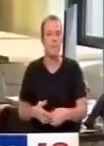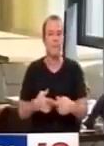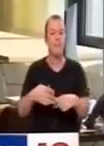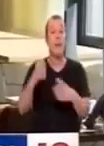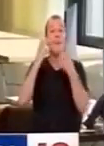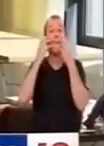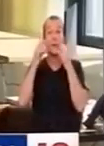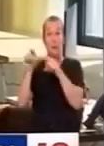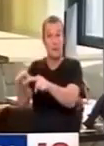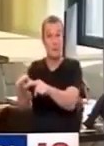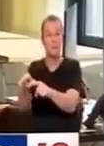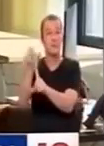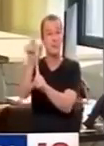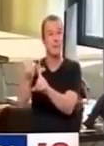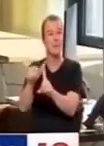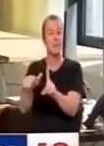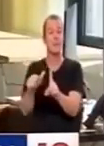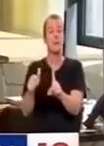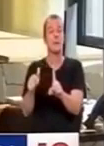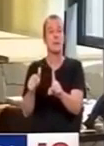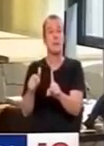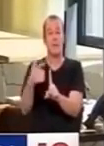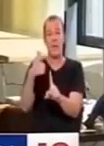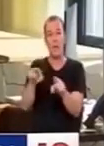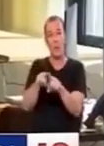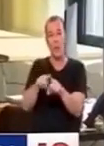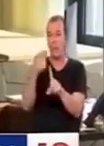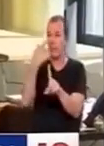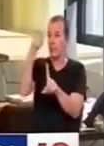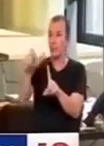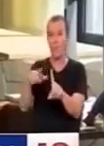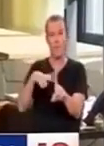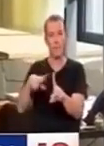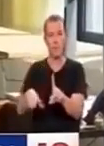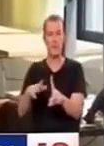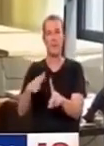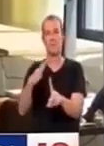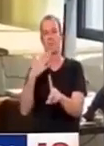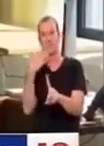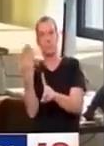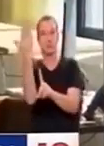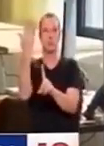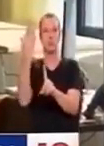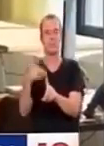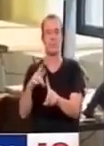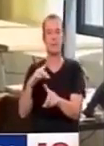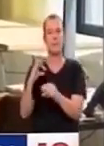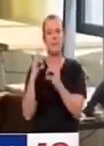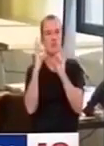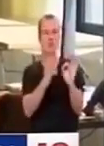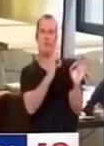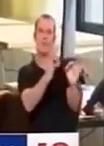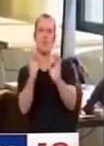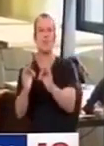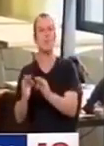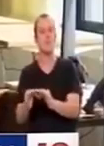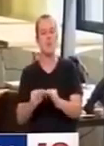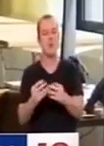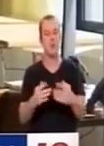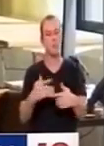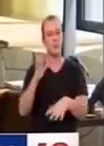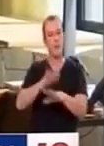Soares foi uma das personalidades portuguesas, se não a personalidade portuguesa, que mais contribuiu para a adesão